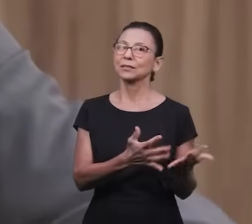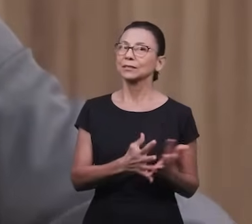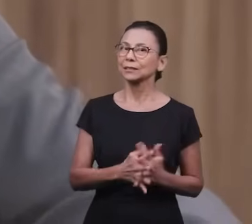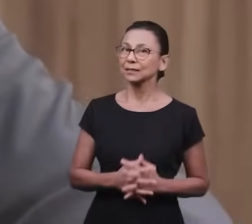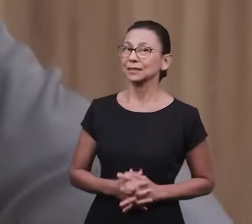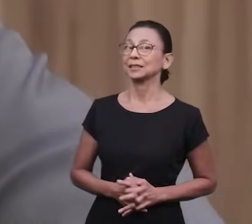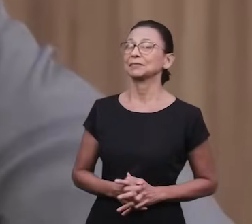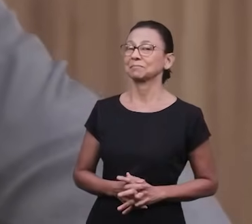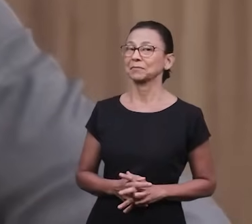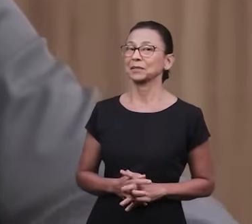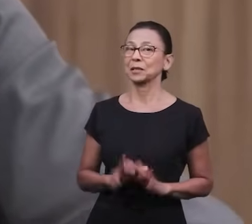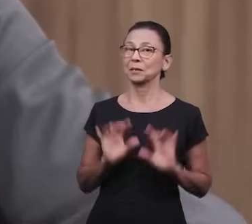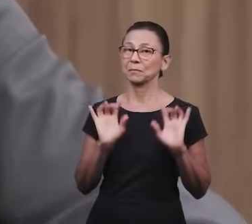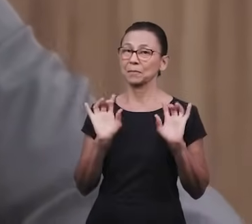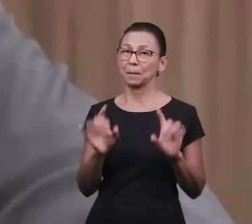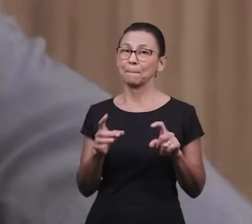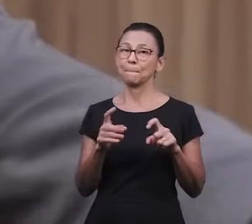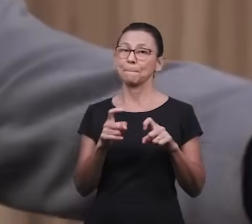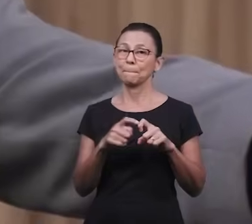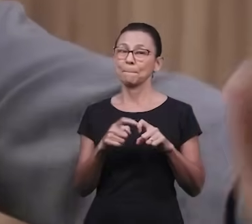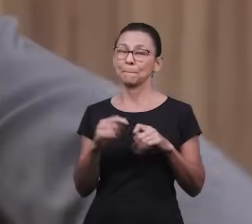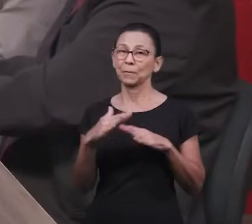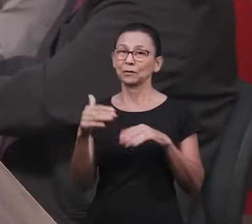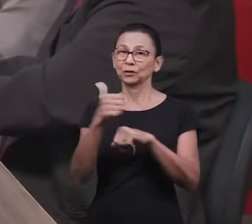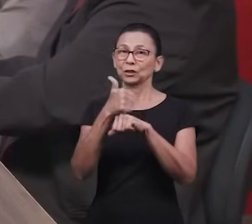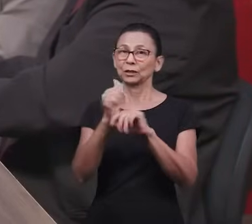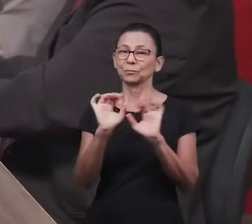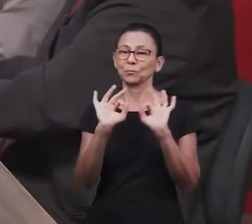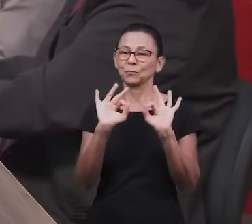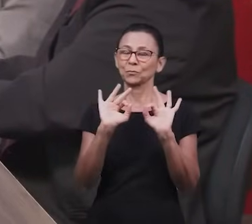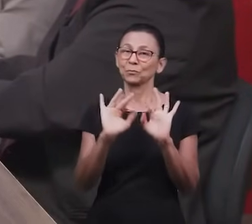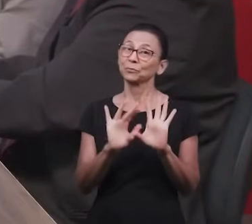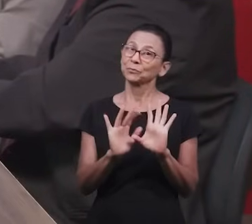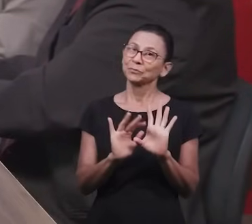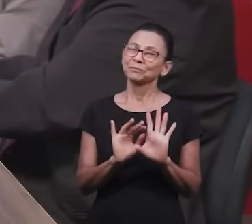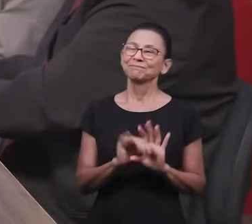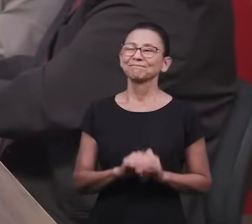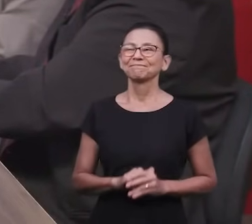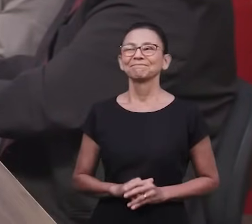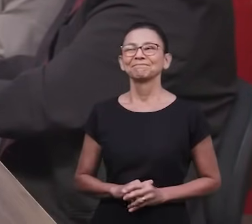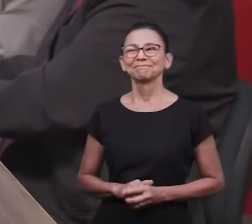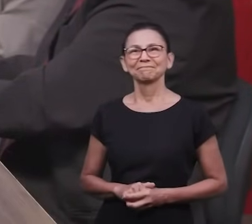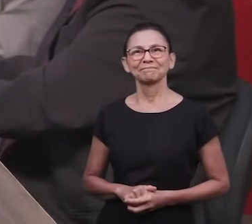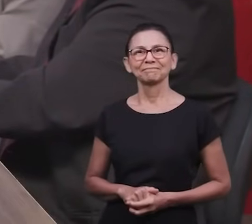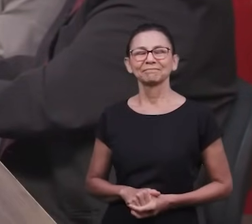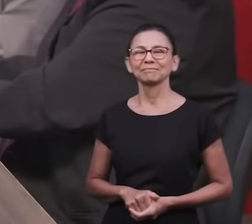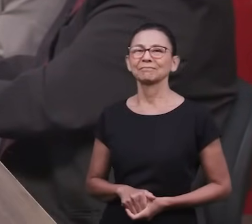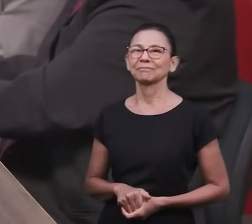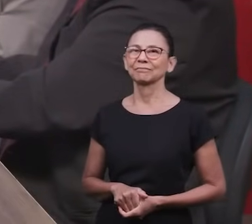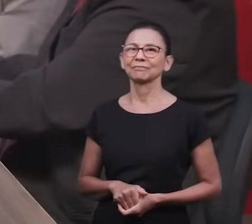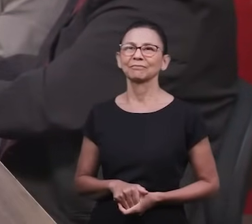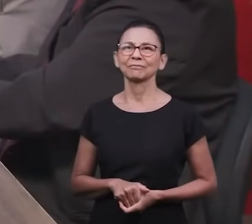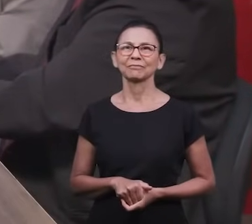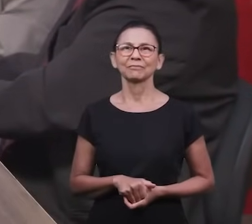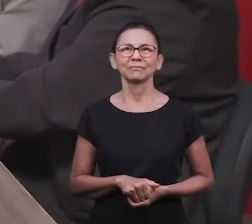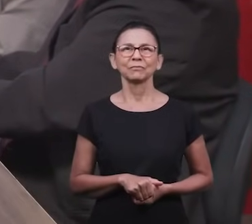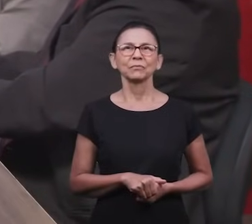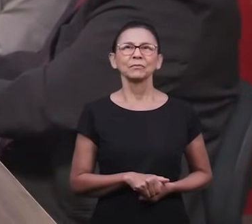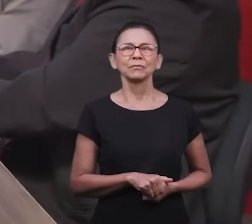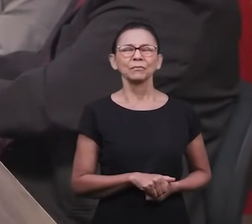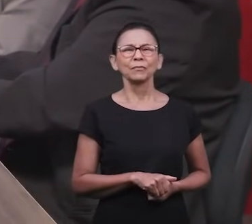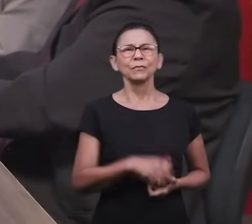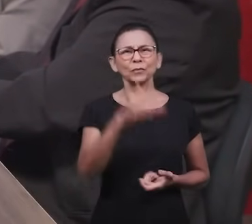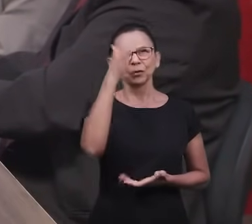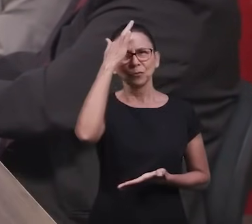vai ser Que uma bênção, excelente, vai ser uma médica. né? Uma excelente médica. Graças a Deus. Glória a E Deus. já começou muito bem, né?